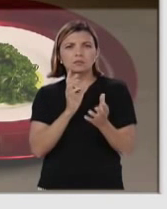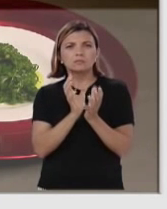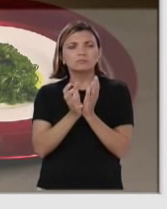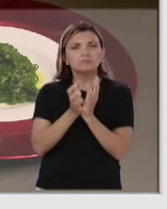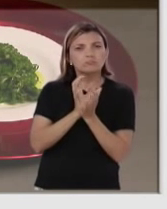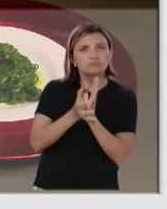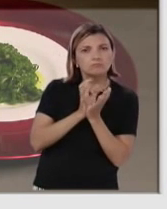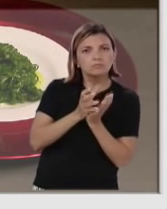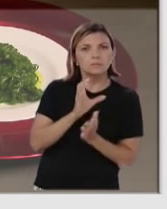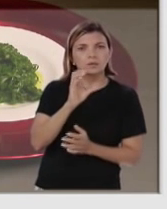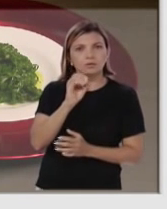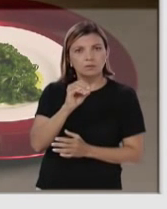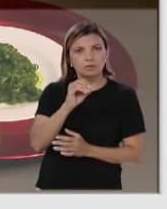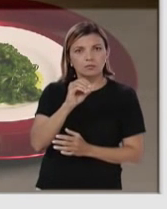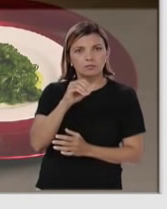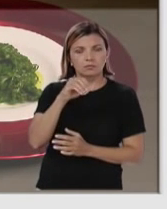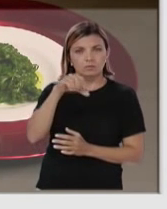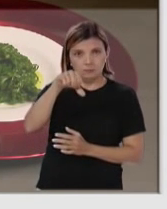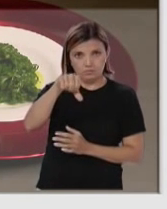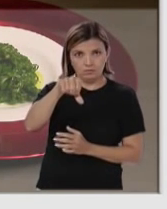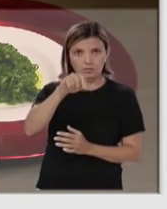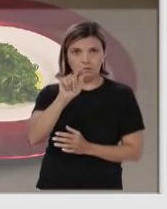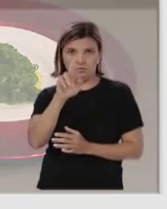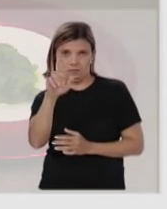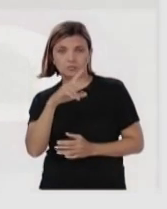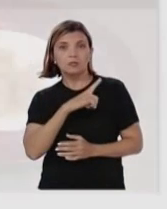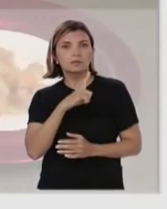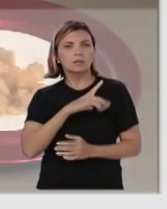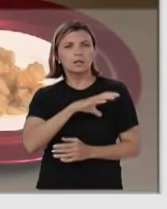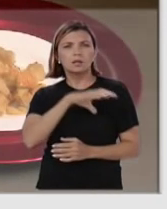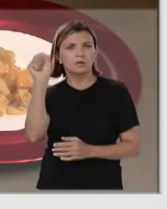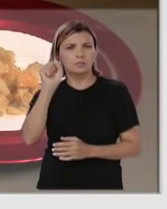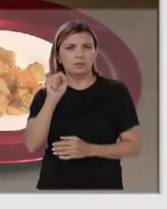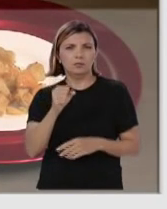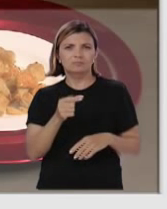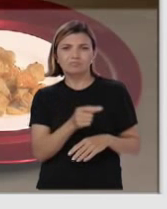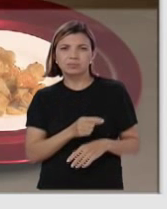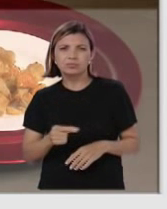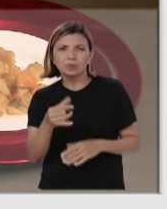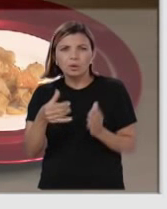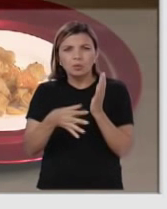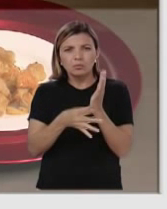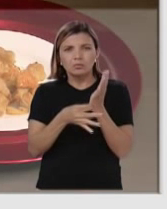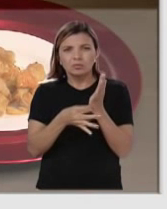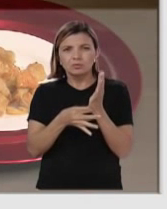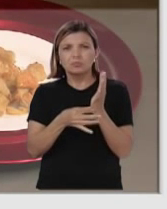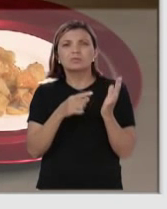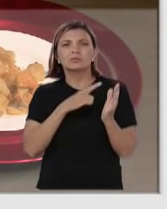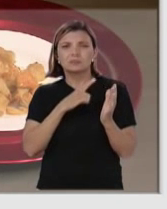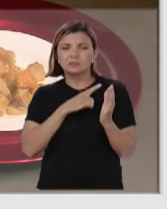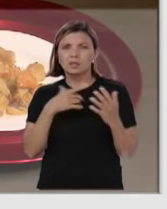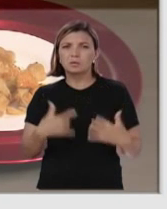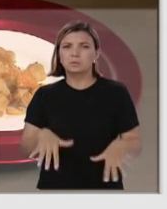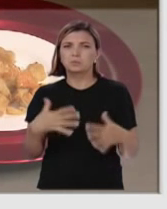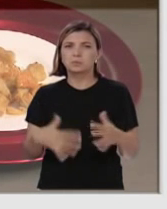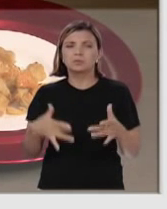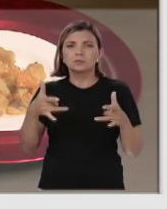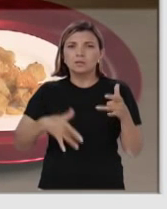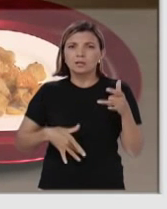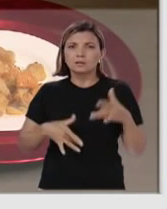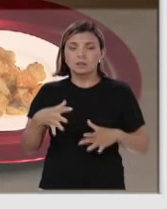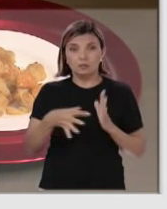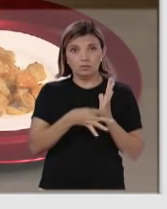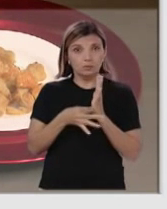quando refogada no óleo e alho, fornece 9 gramas de gordura. Mas o campeão mesmo é o torresmo. Em cada 100 gramas de